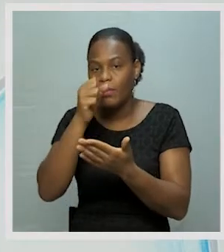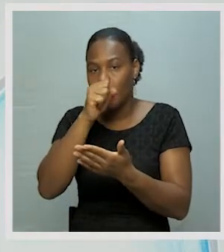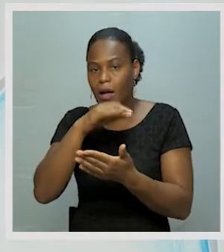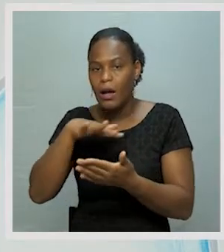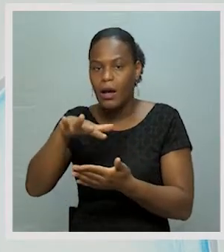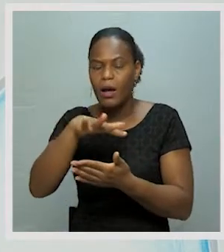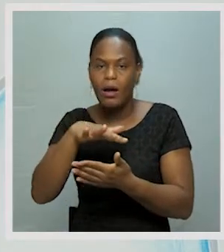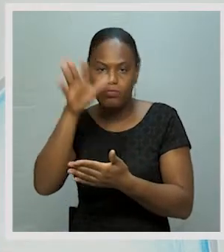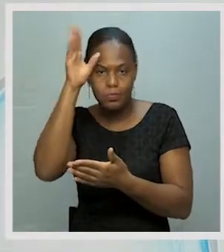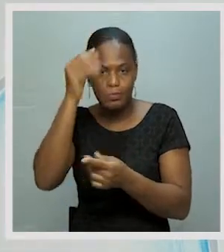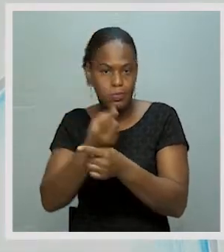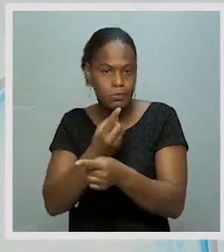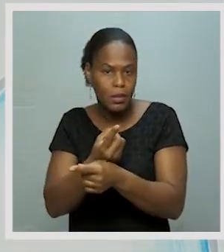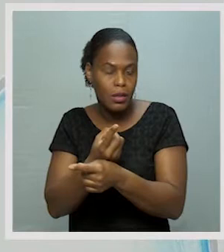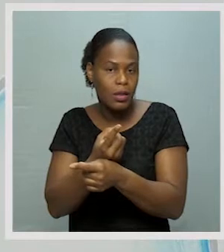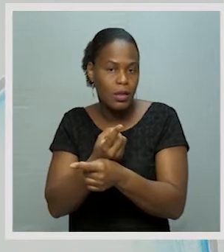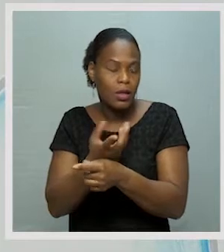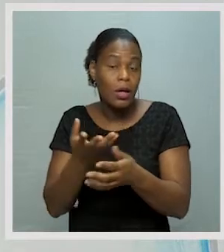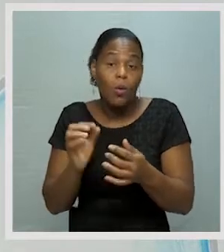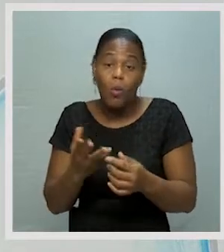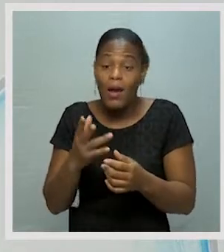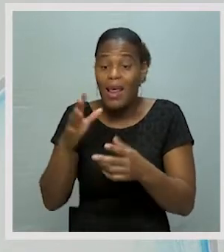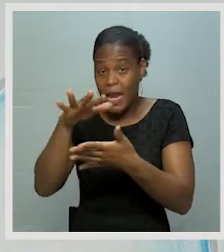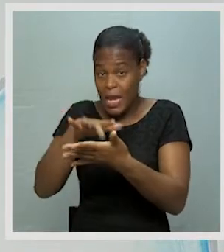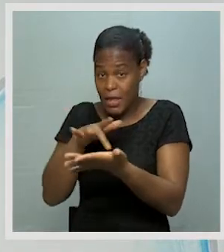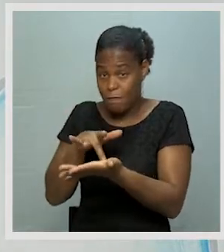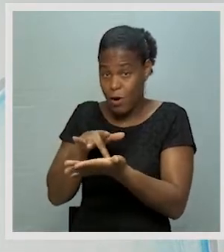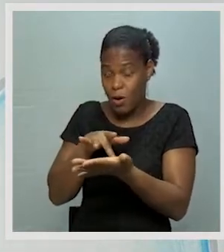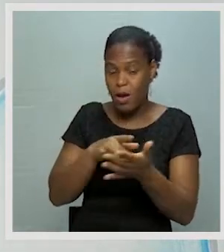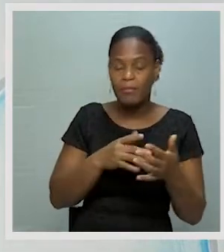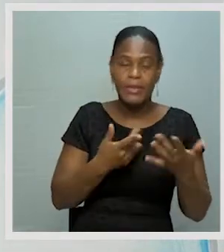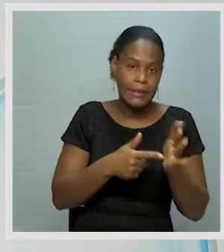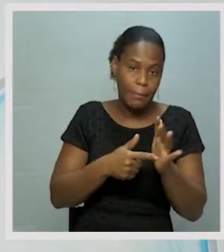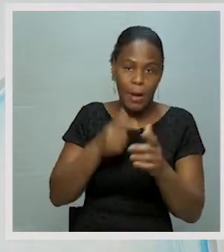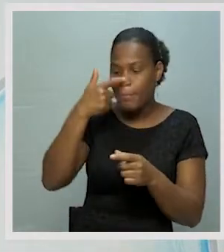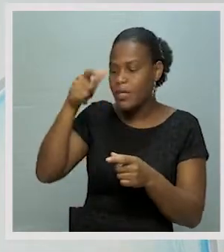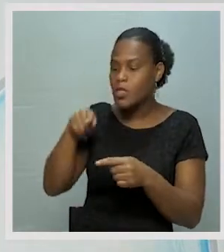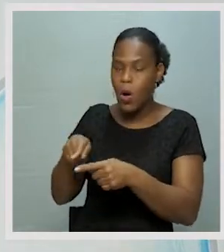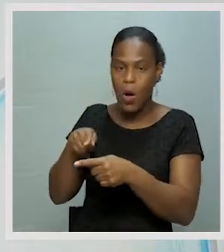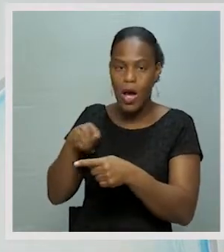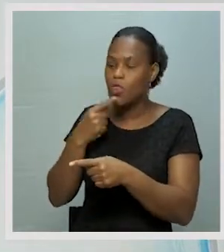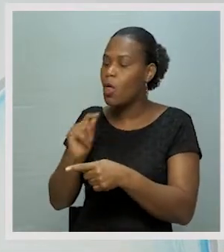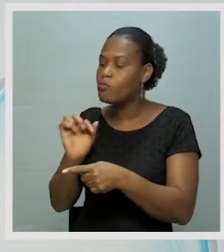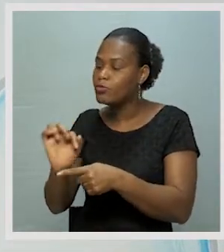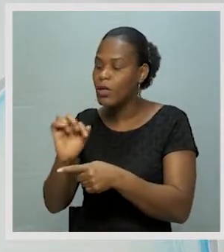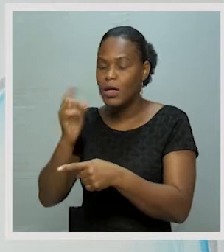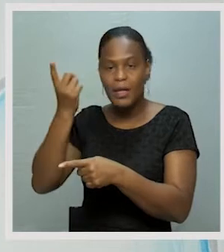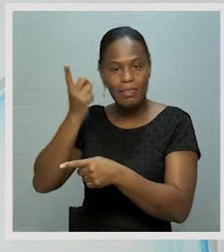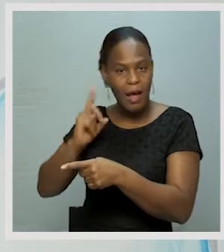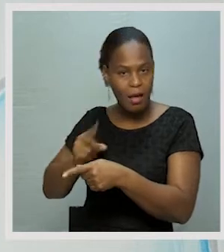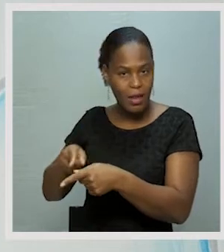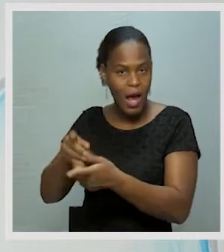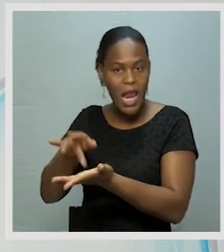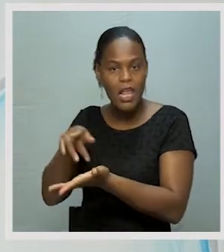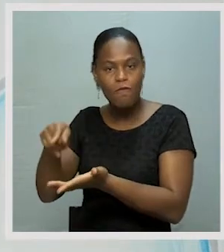Quando nós citamos isso, o livro, tanto o nome do autor, a data e o número da página, uma